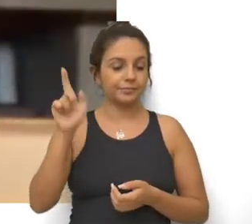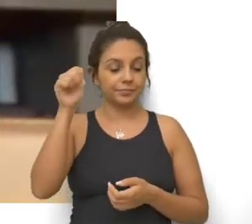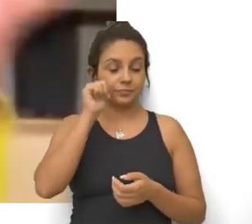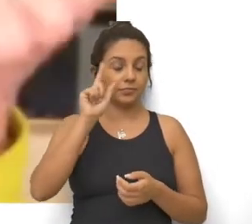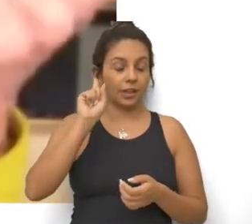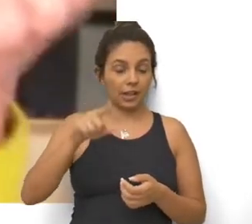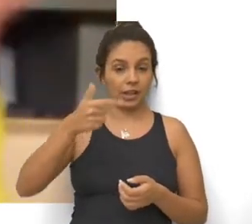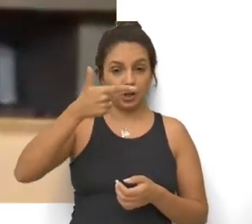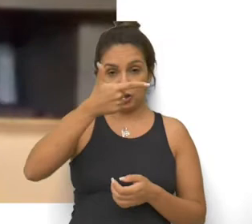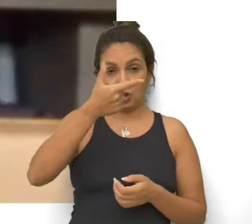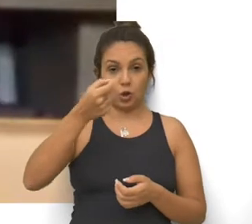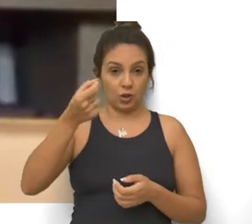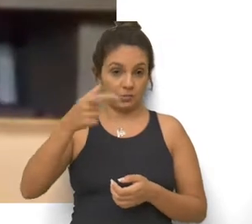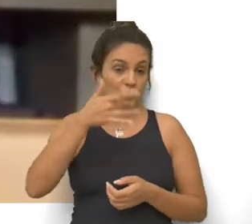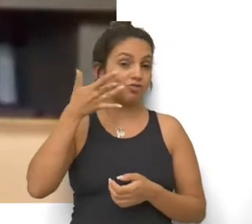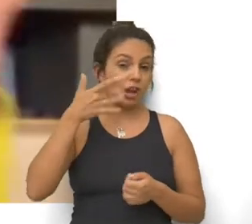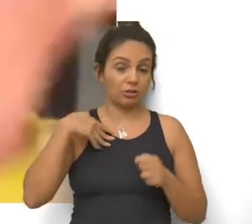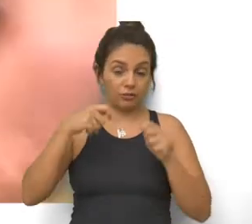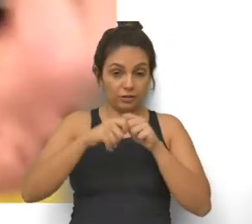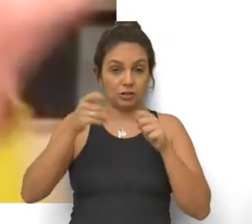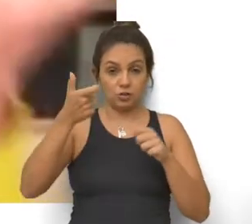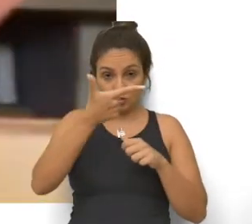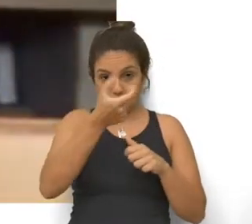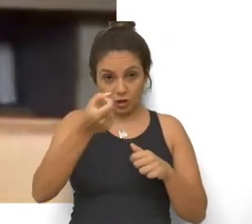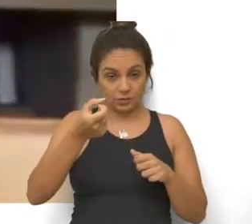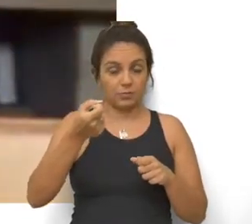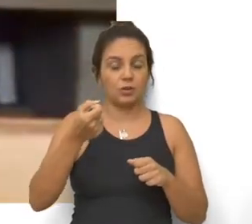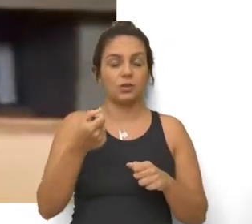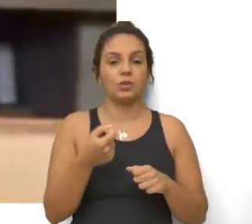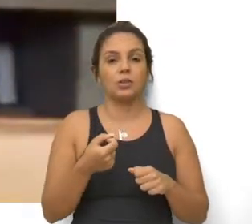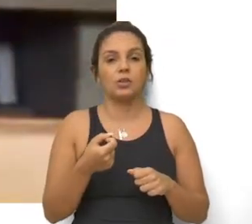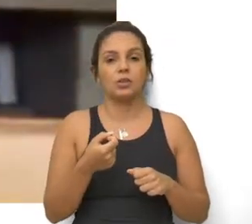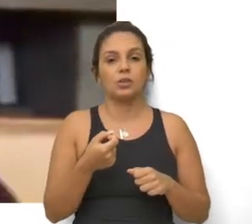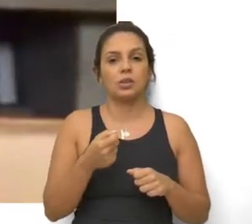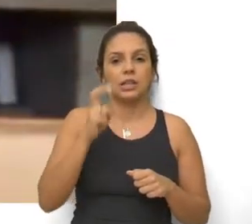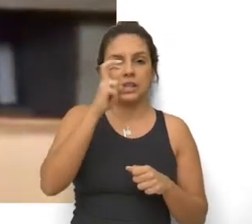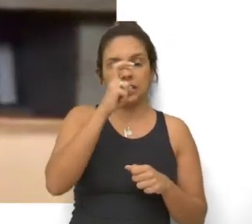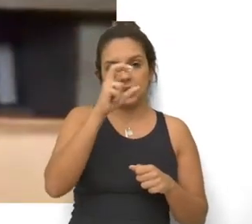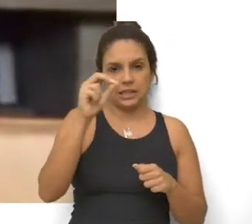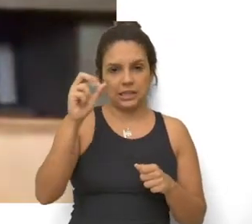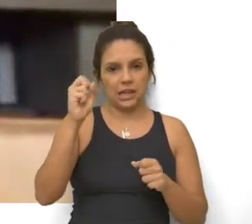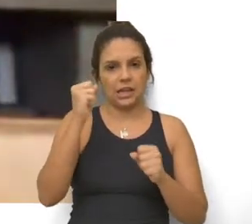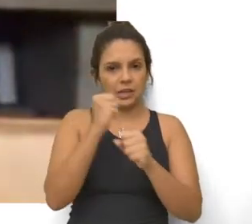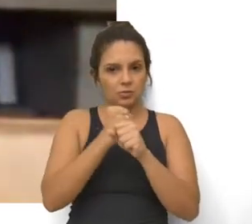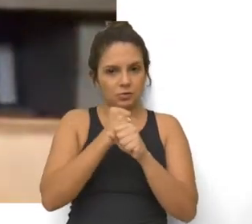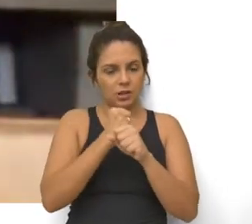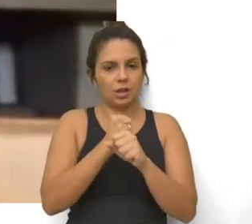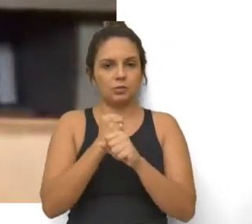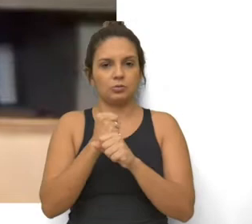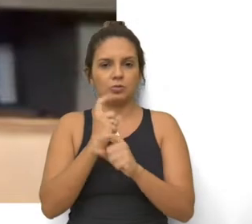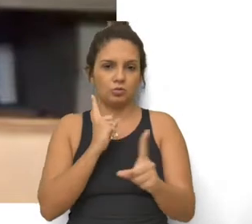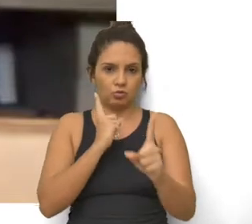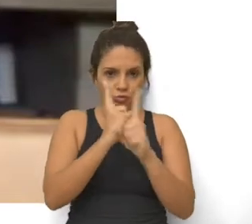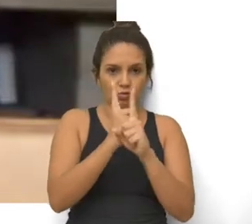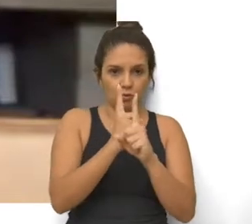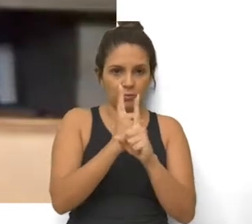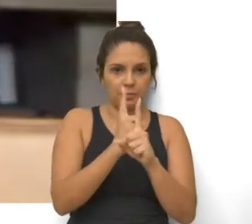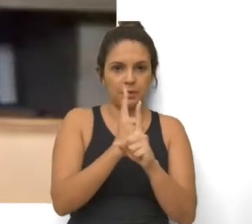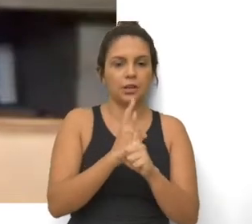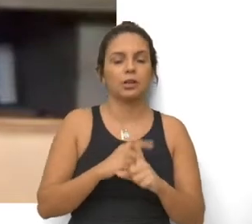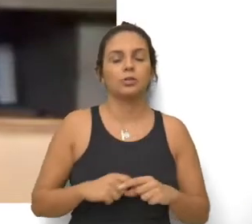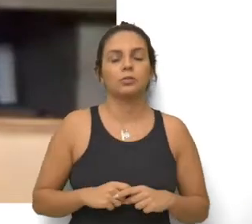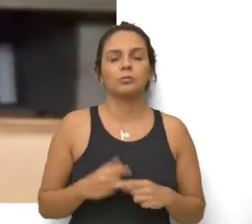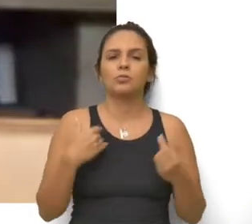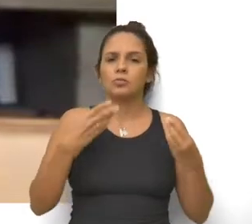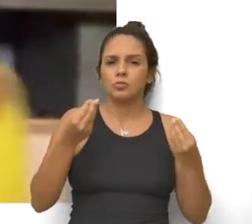Era o ano das comemorações dos 500 anos do descobrimento, e eu